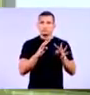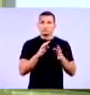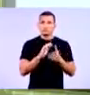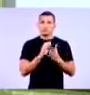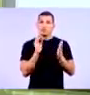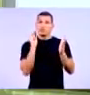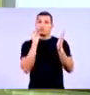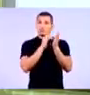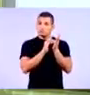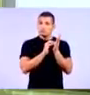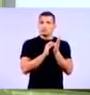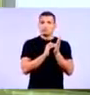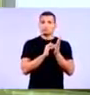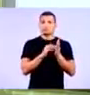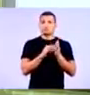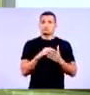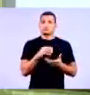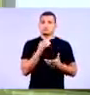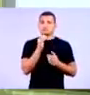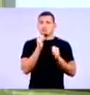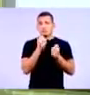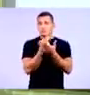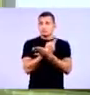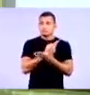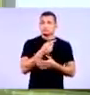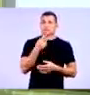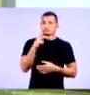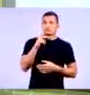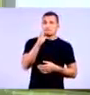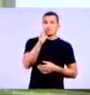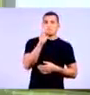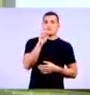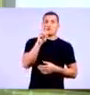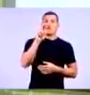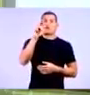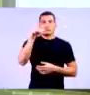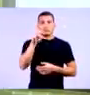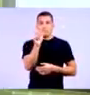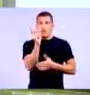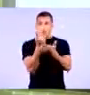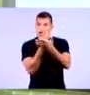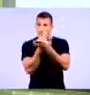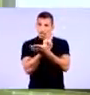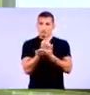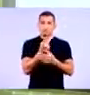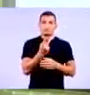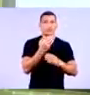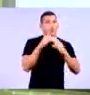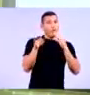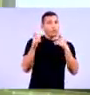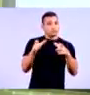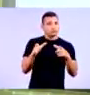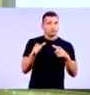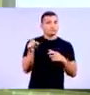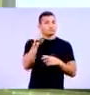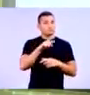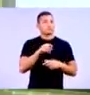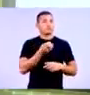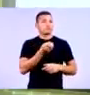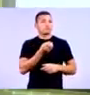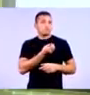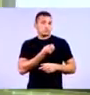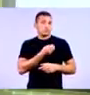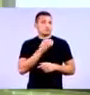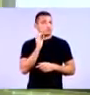senão sua postagem vai lá para a tutoria e não vai aparecer que você realizou a atividade. E aí você vai ficar zerado nessa atividade e isso vai